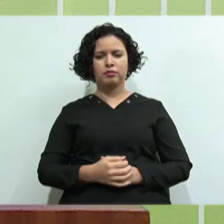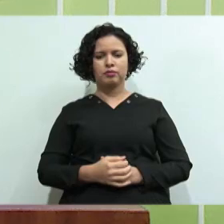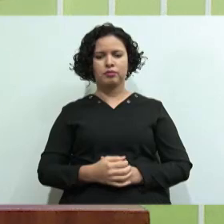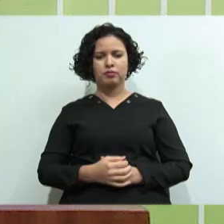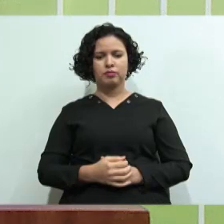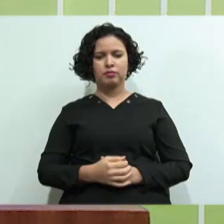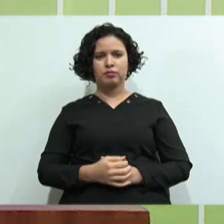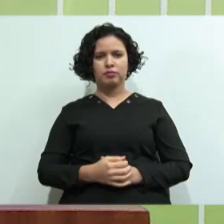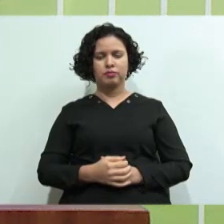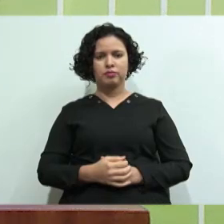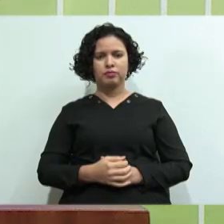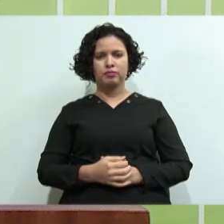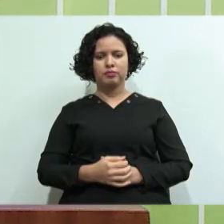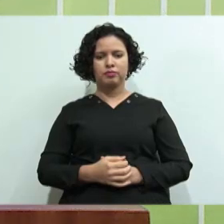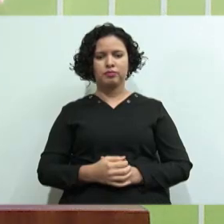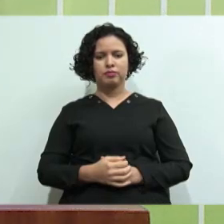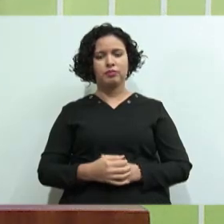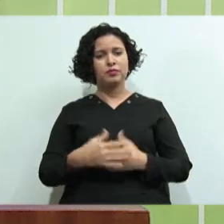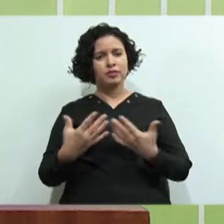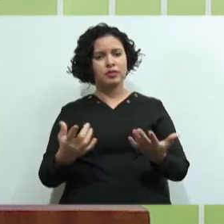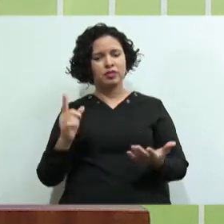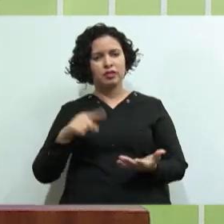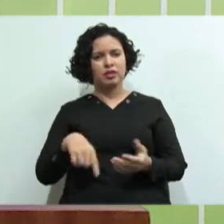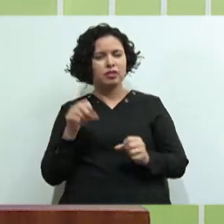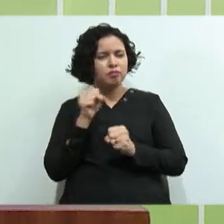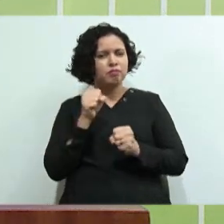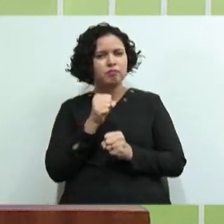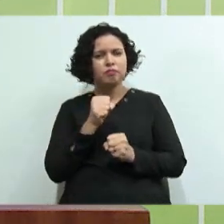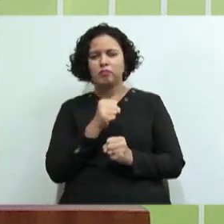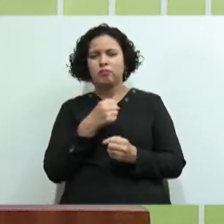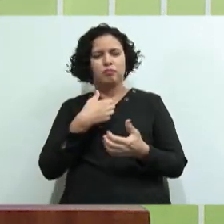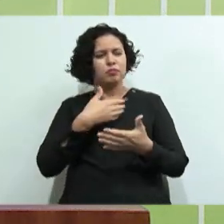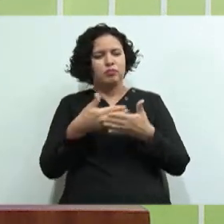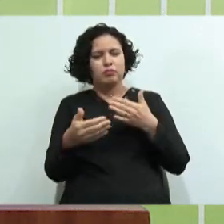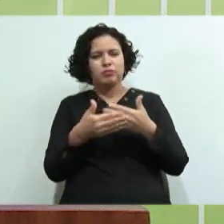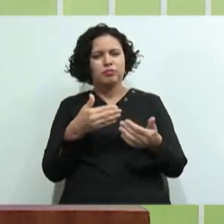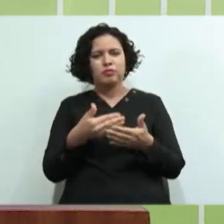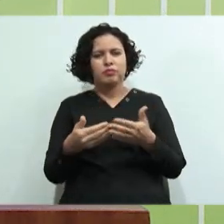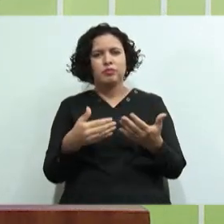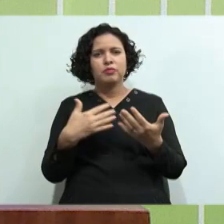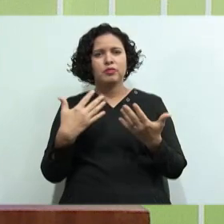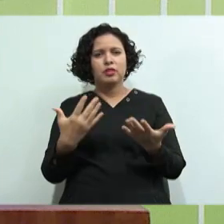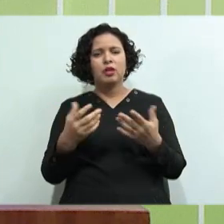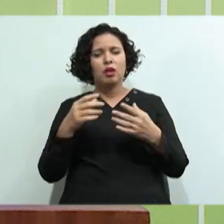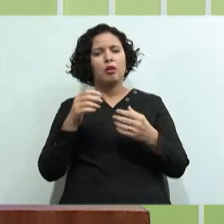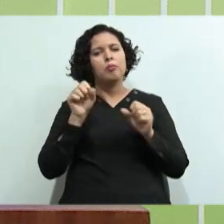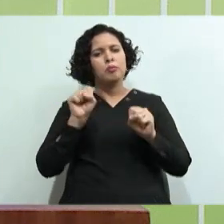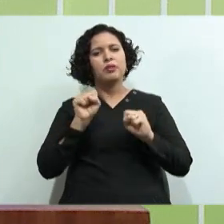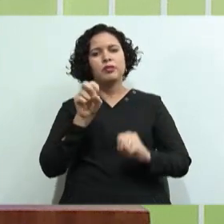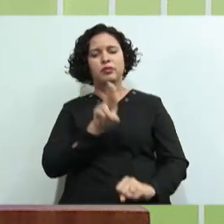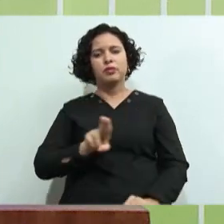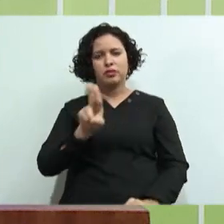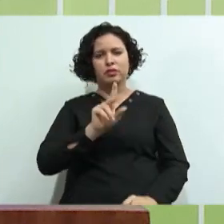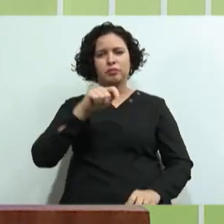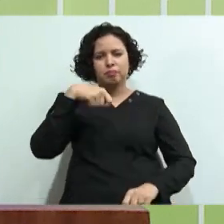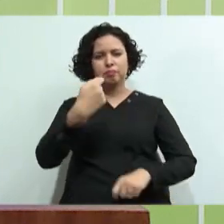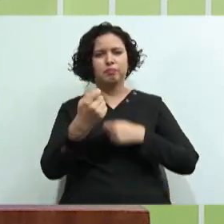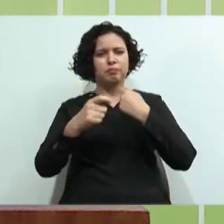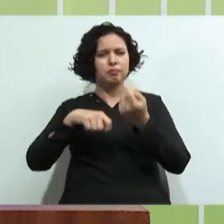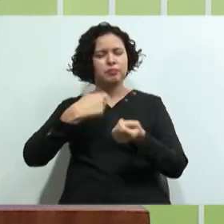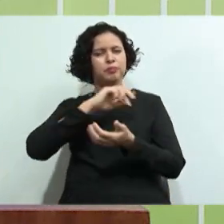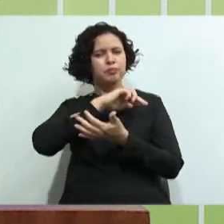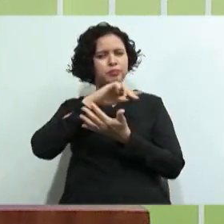adorar, né? Tipo, eu adoro muito alguma coisa, certo? E aí a gente poderia usar vários outros sinais